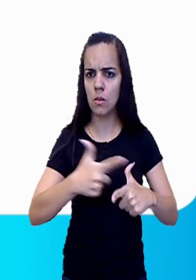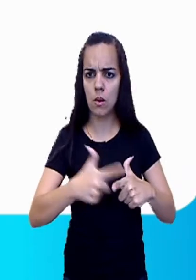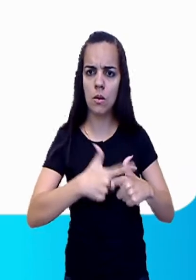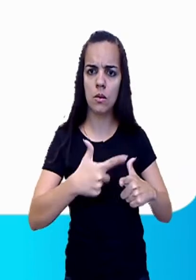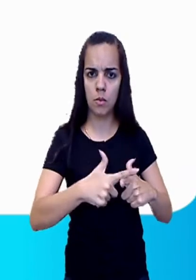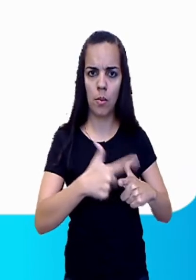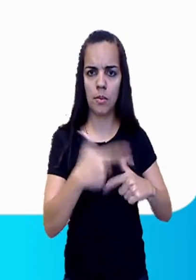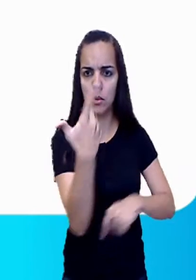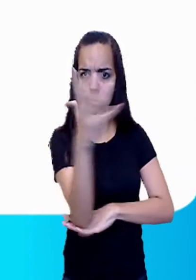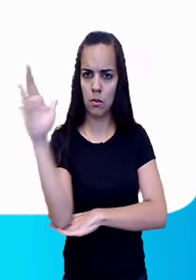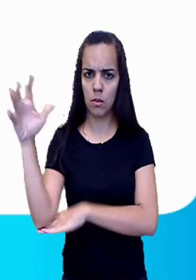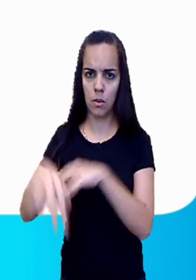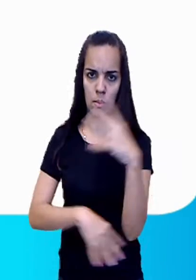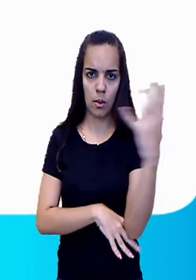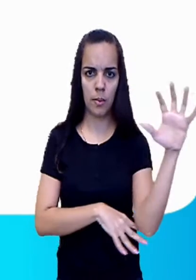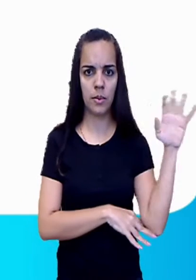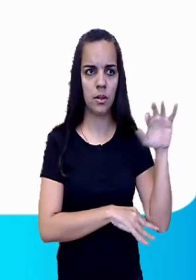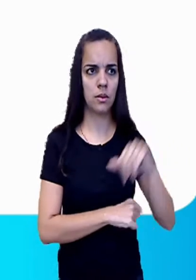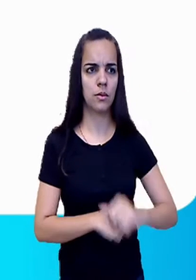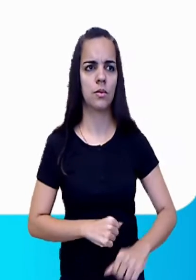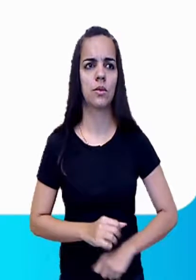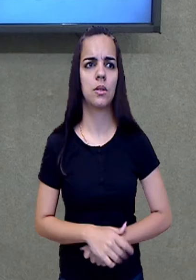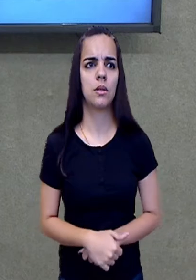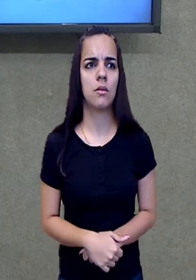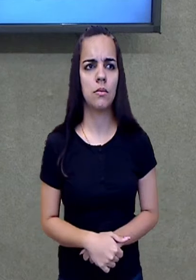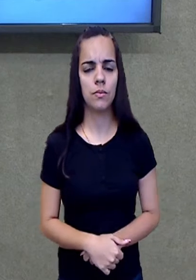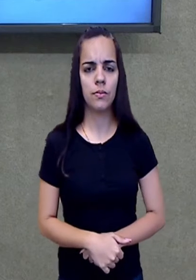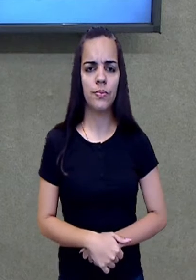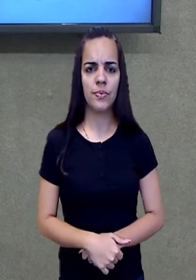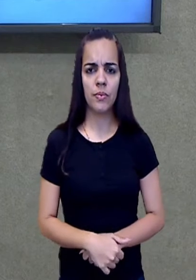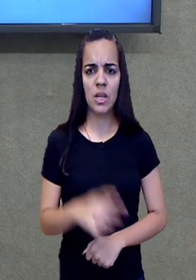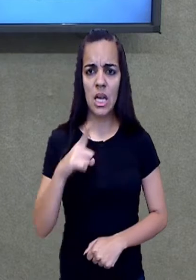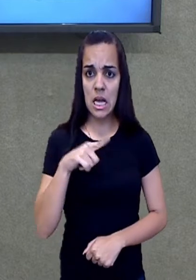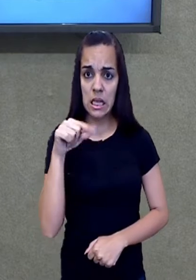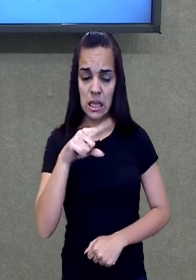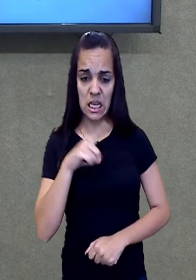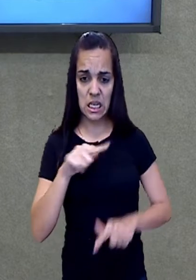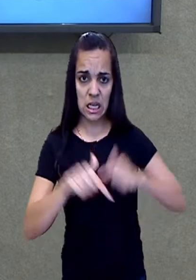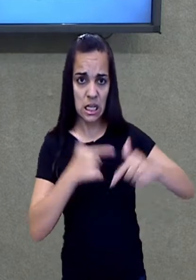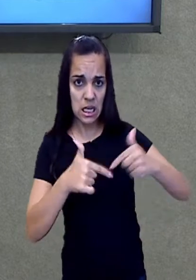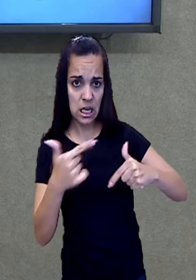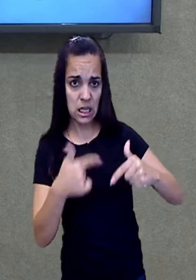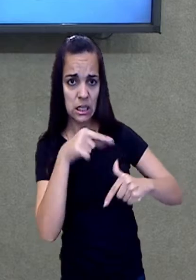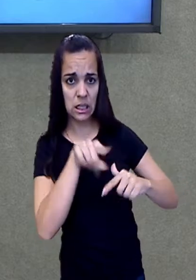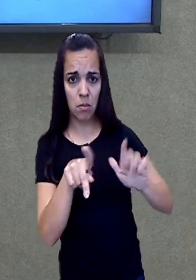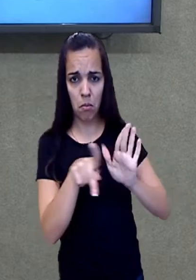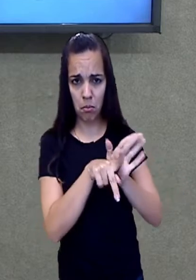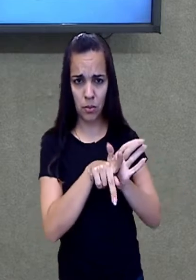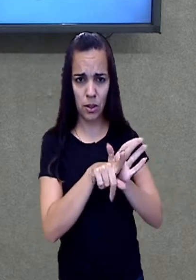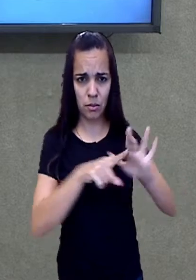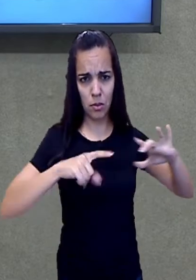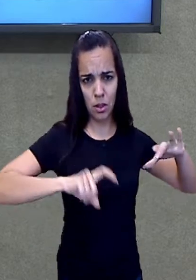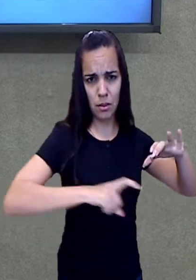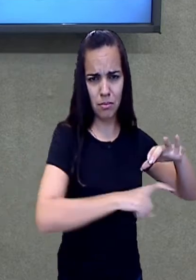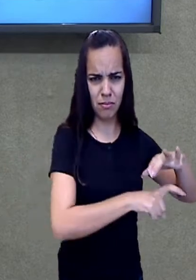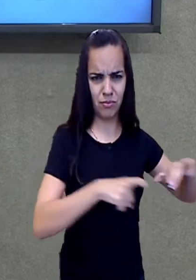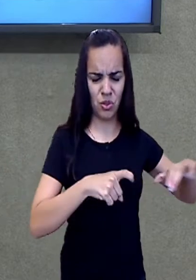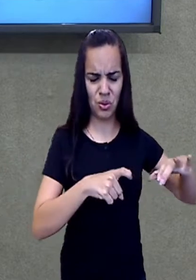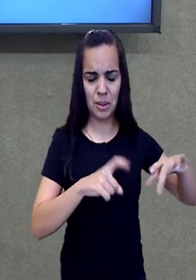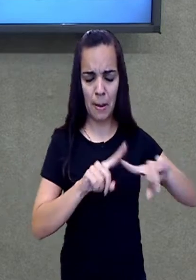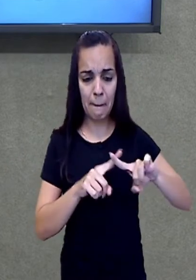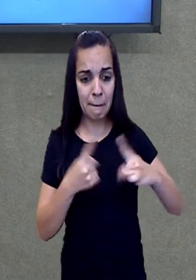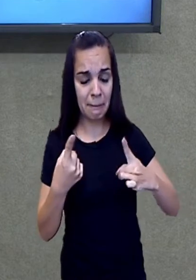mesmo, gente. A atividade mineradora, ela é uma atividade de extremo